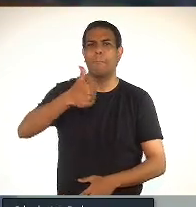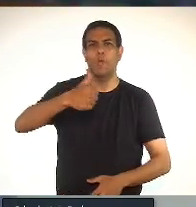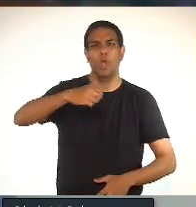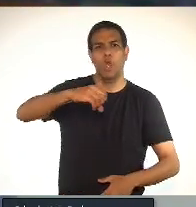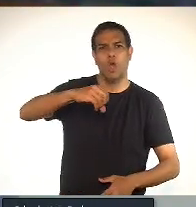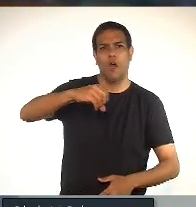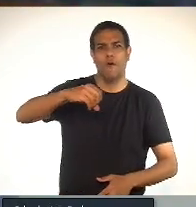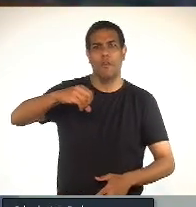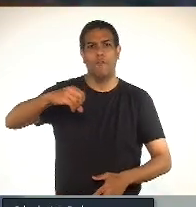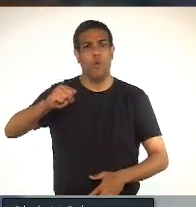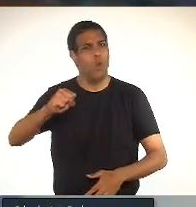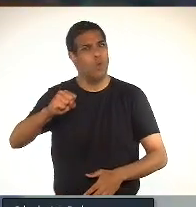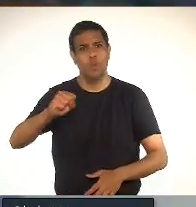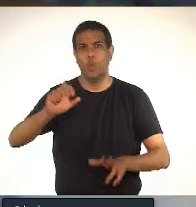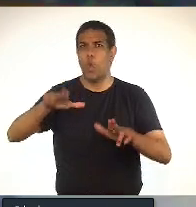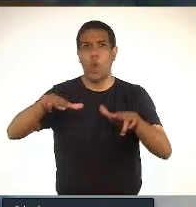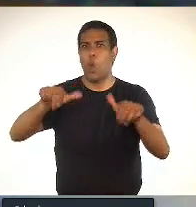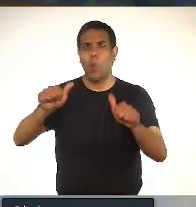1989.